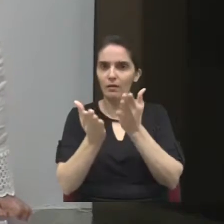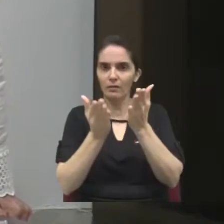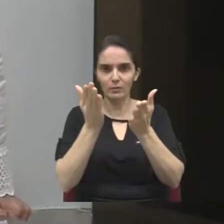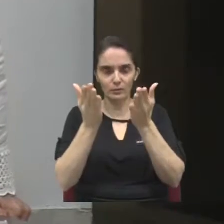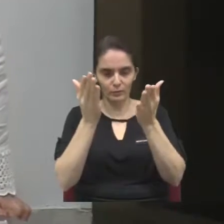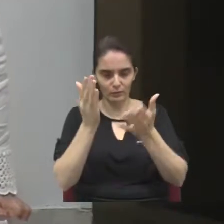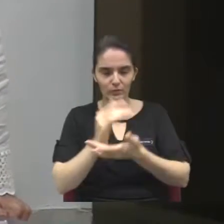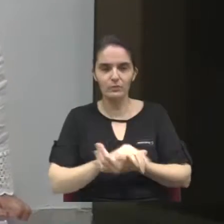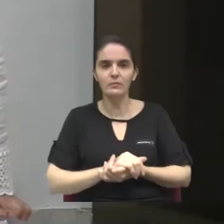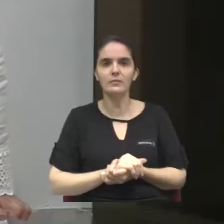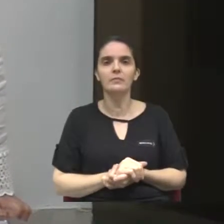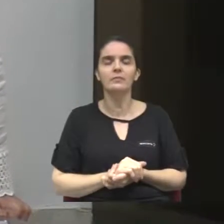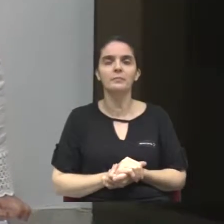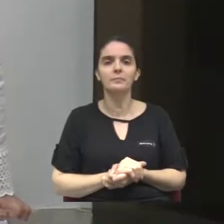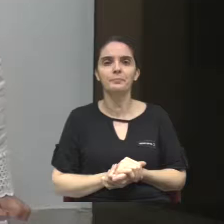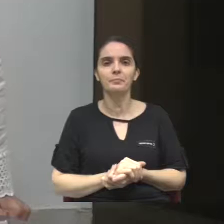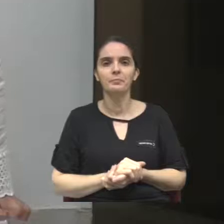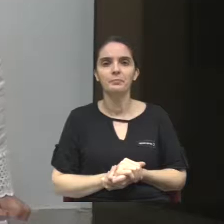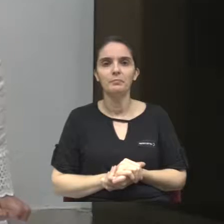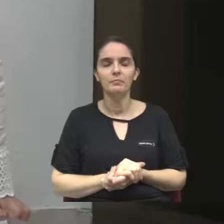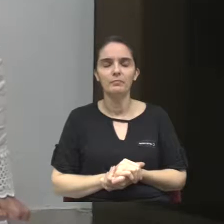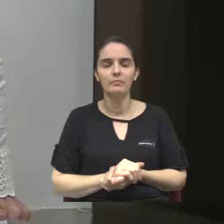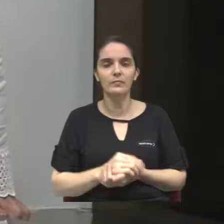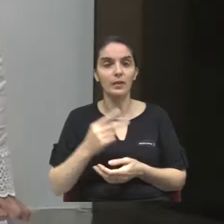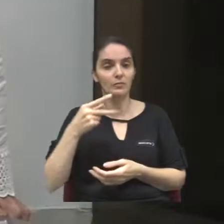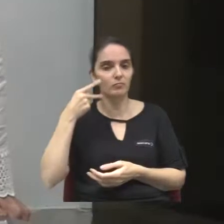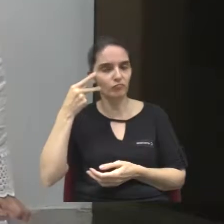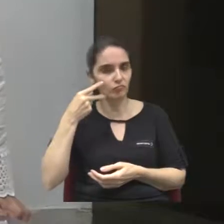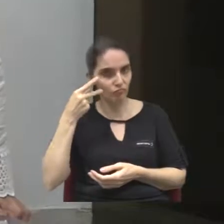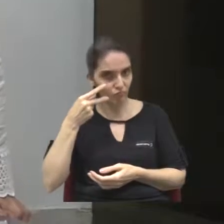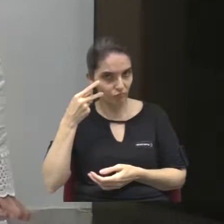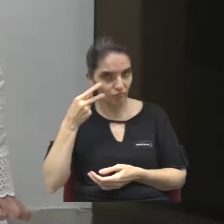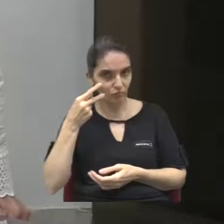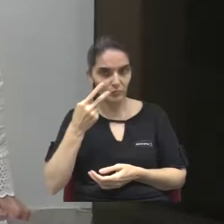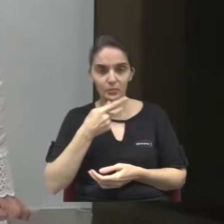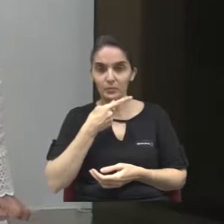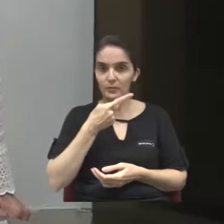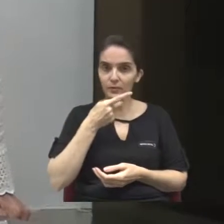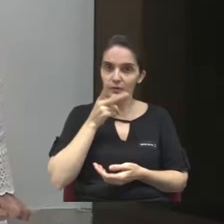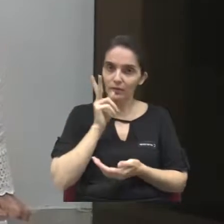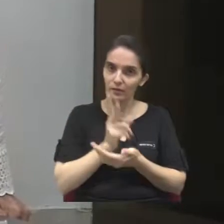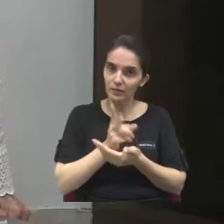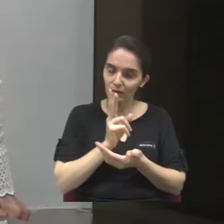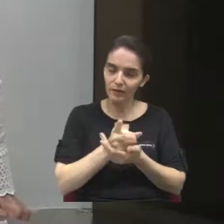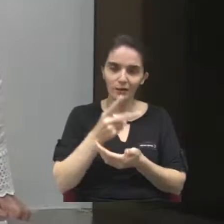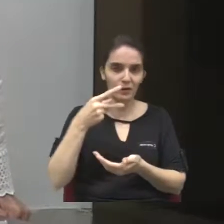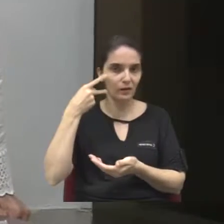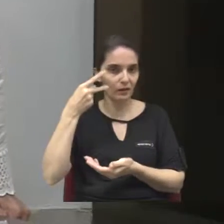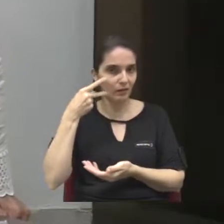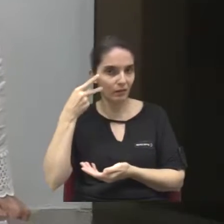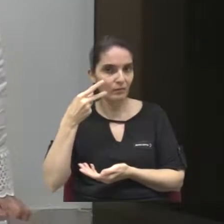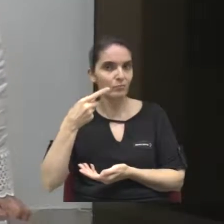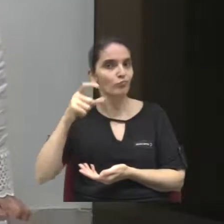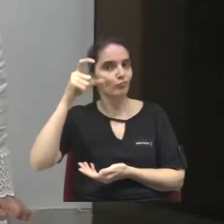por muitos vereadores, do nosso sempre vereador Farid